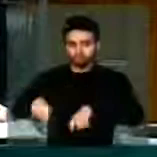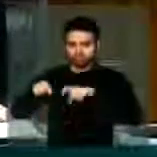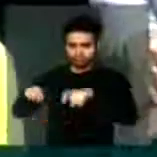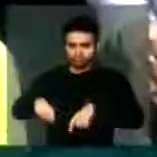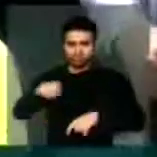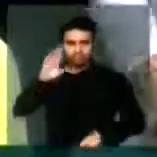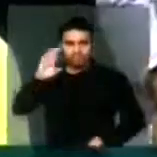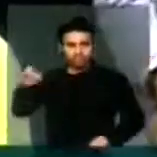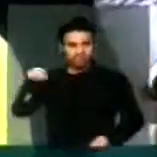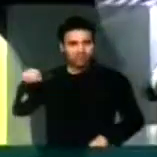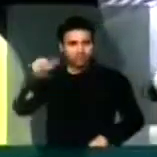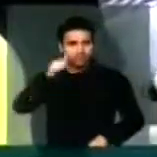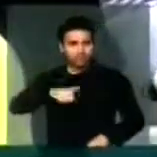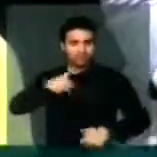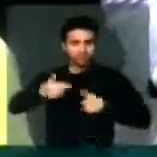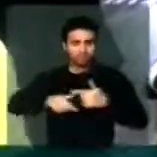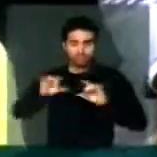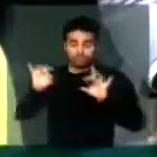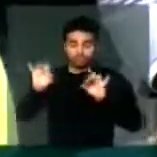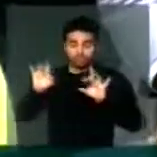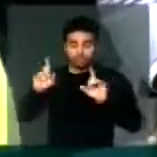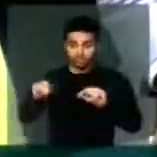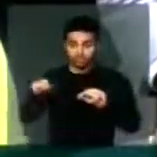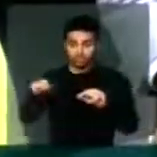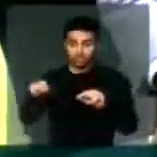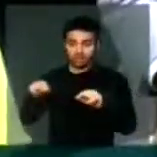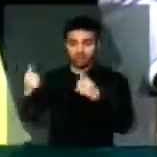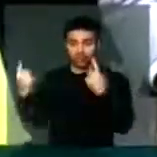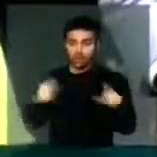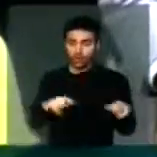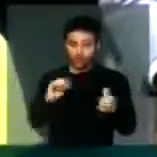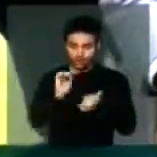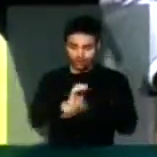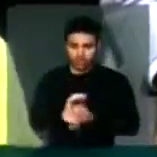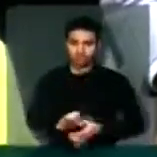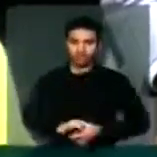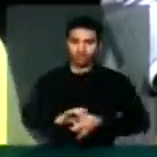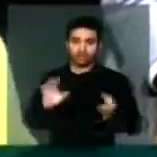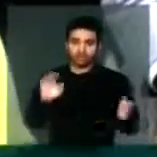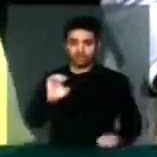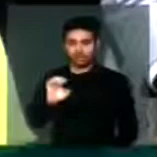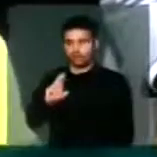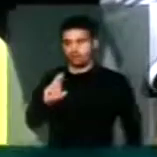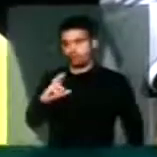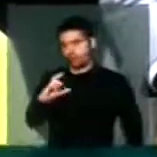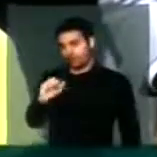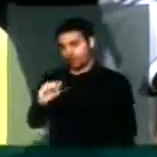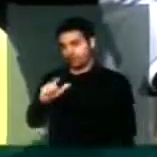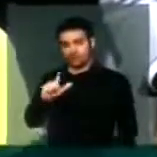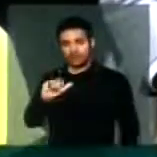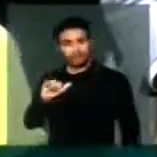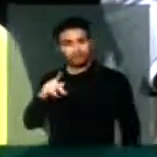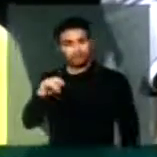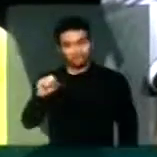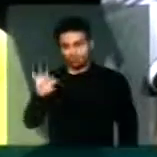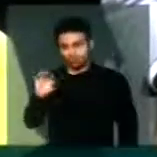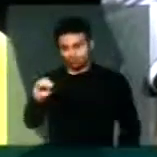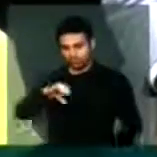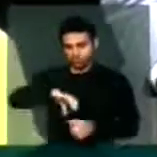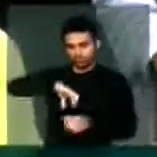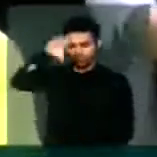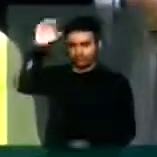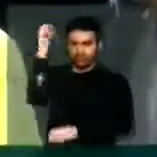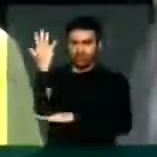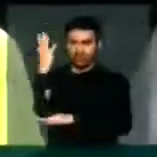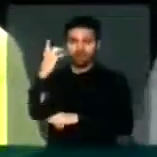e especialistas que se mobilizam contra a liberação do eucalipto transgênico pela Comissão